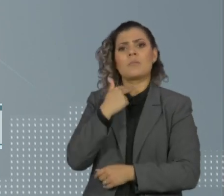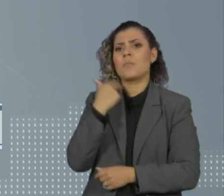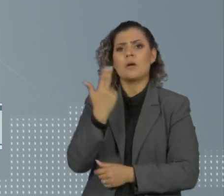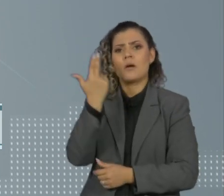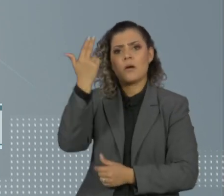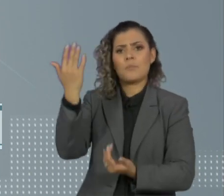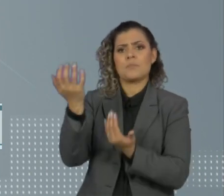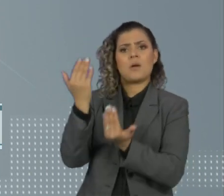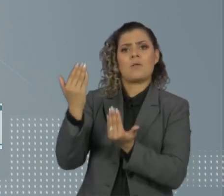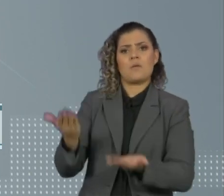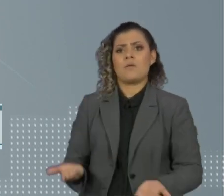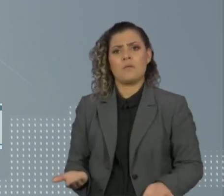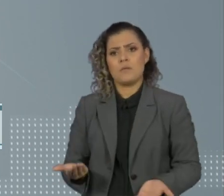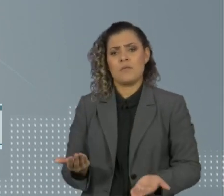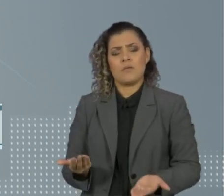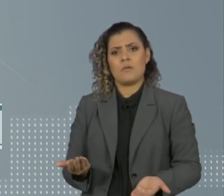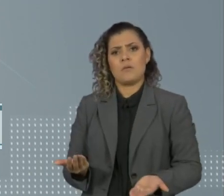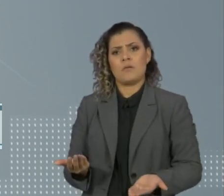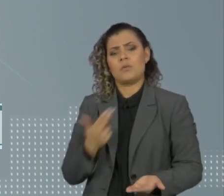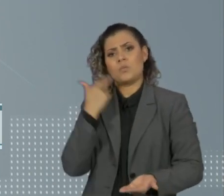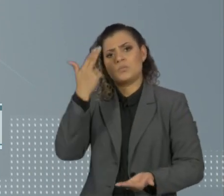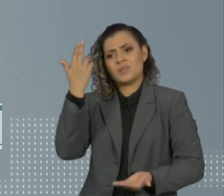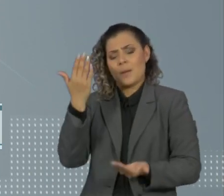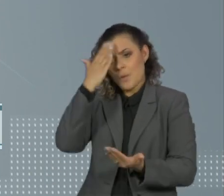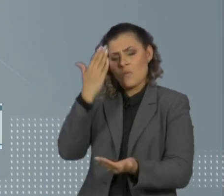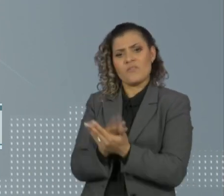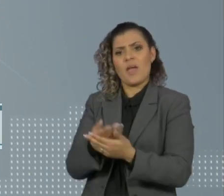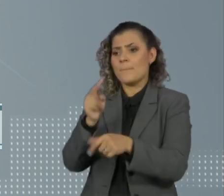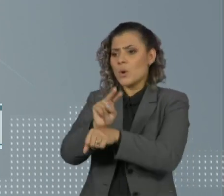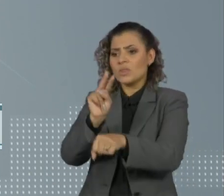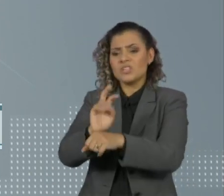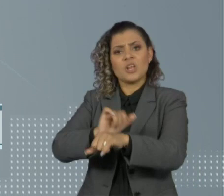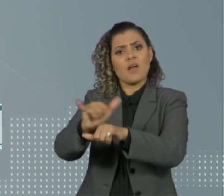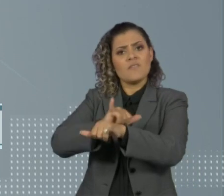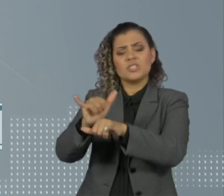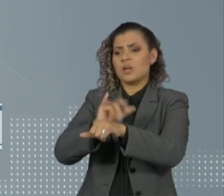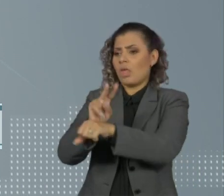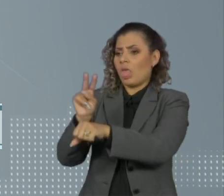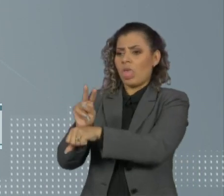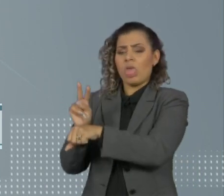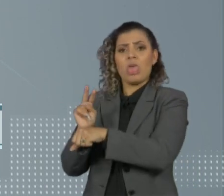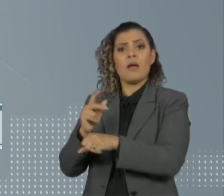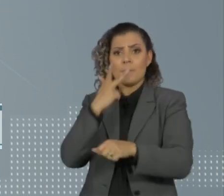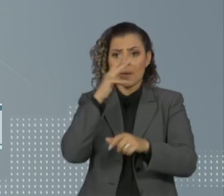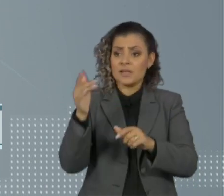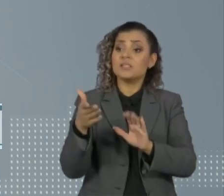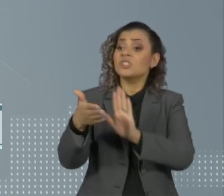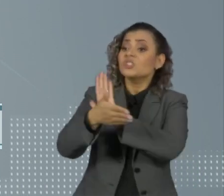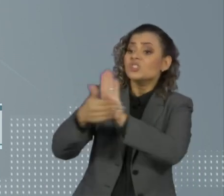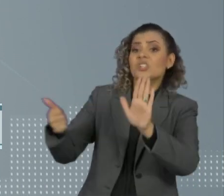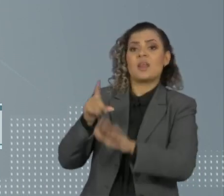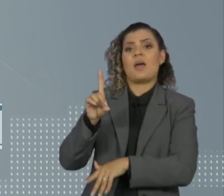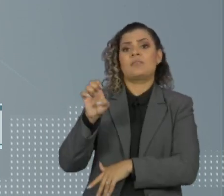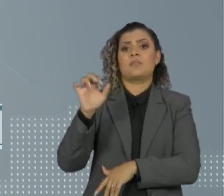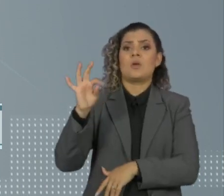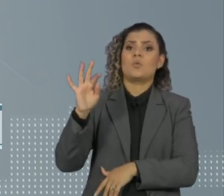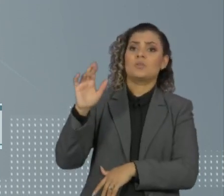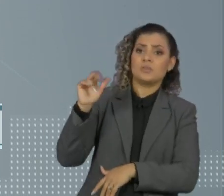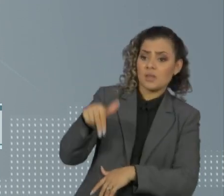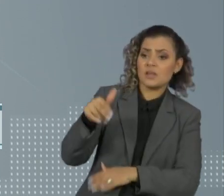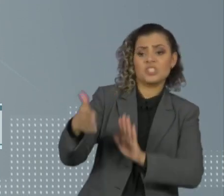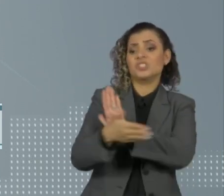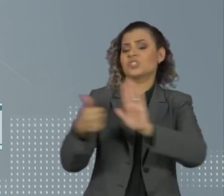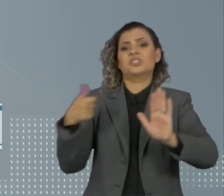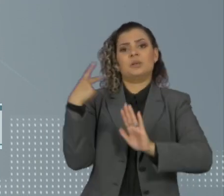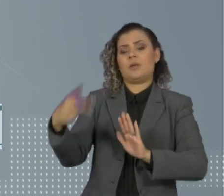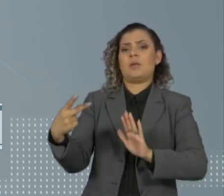para salvar o Lava Jato, para proteger o Lava Jato, foi necessário tirar o Deltan e botar